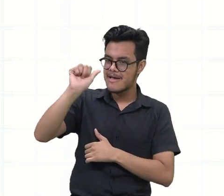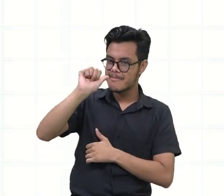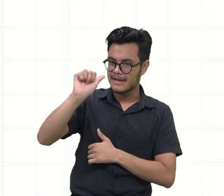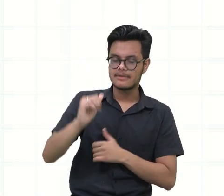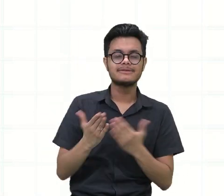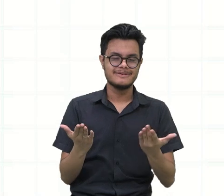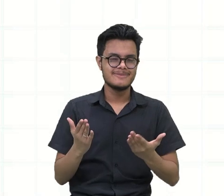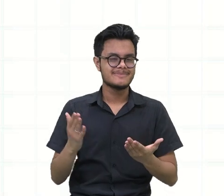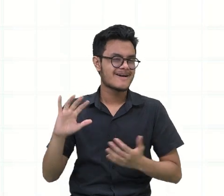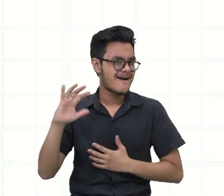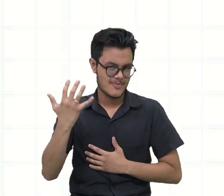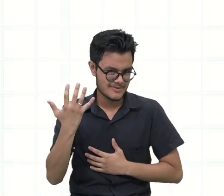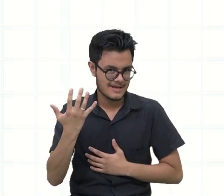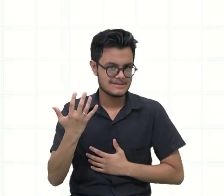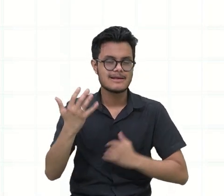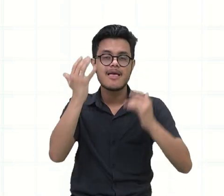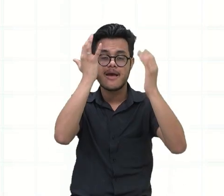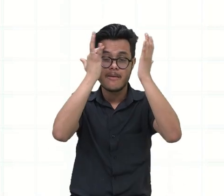ok?